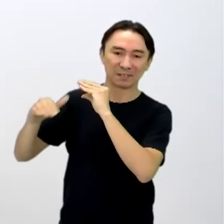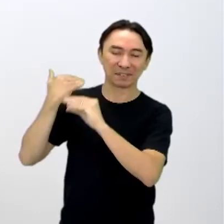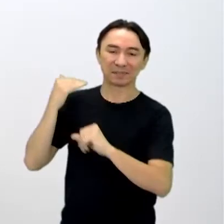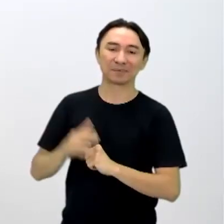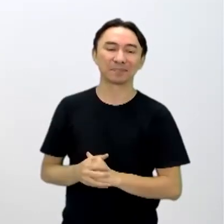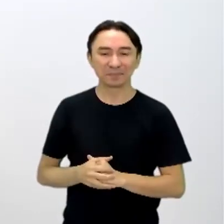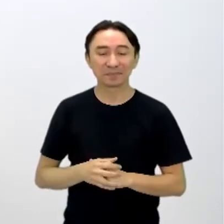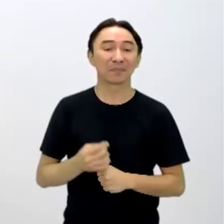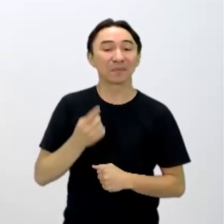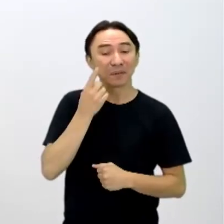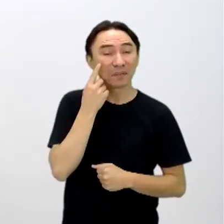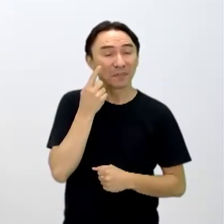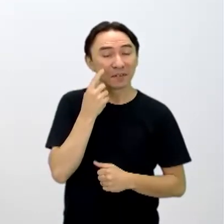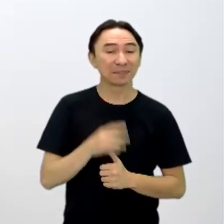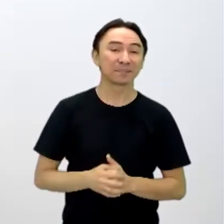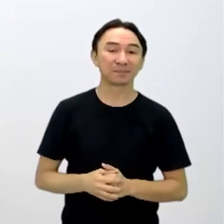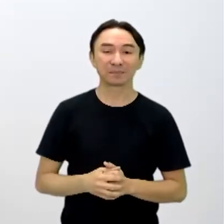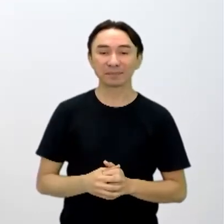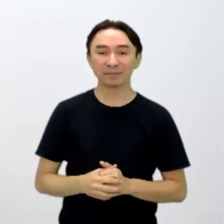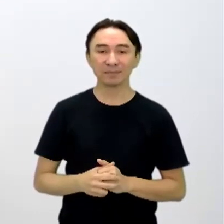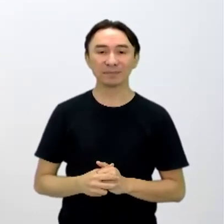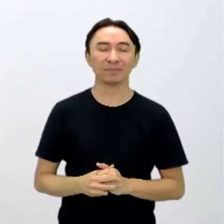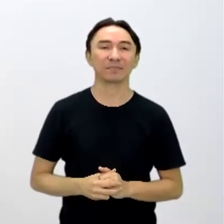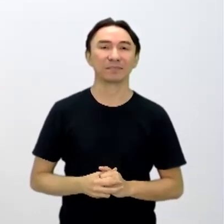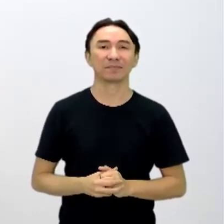Vamos lá.